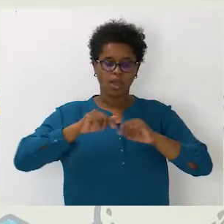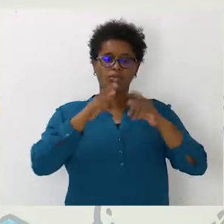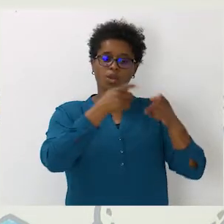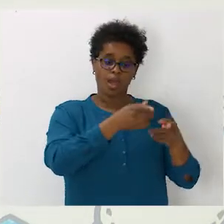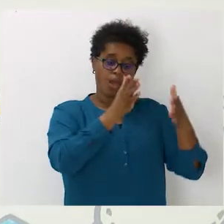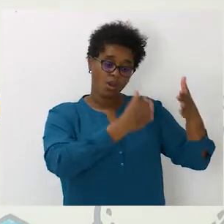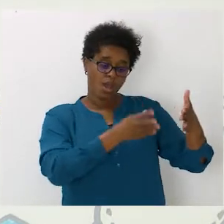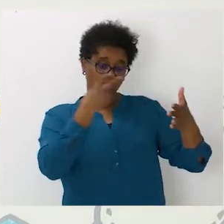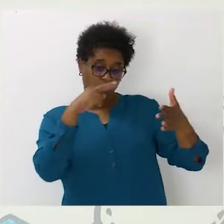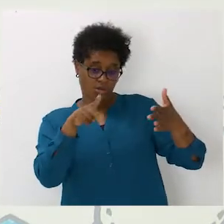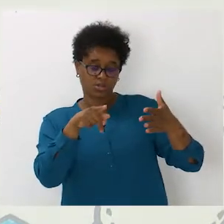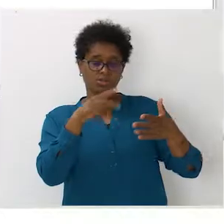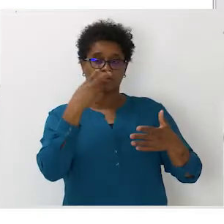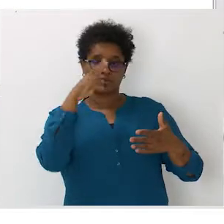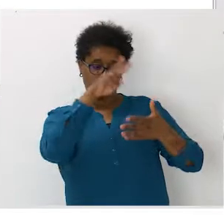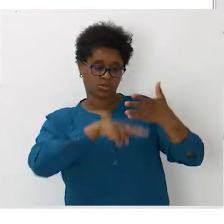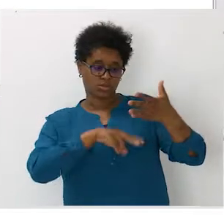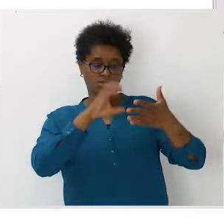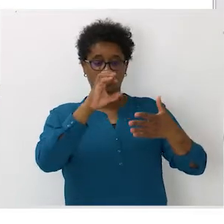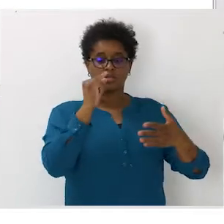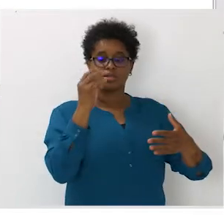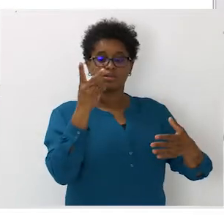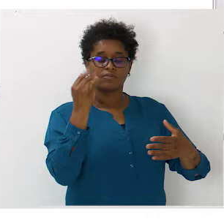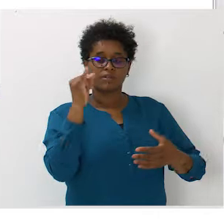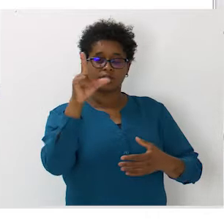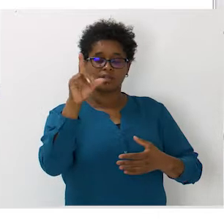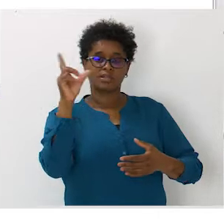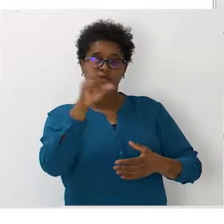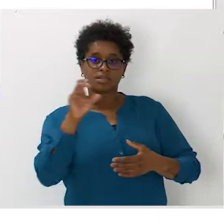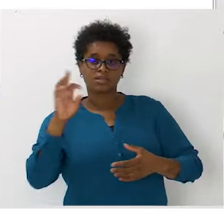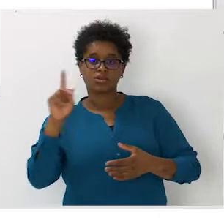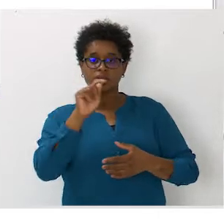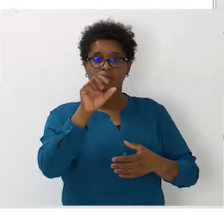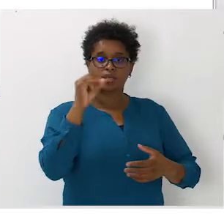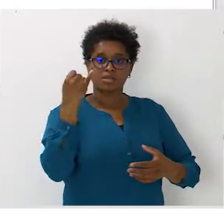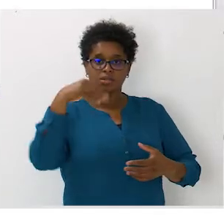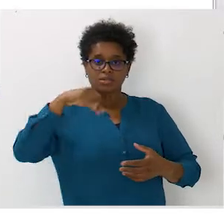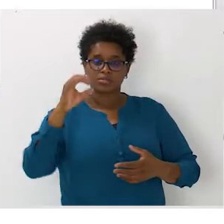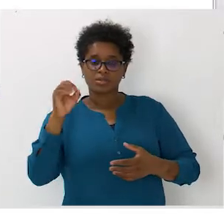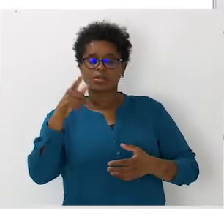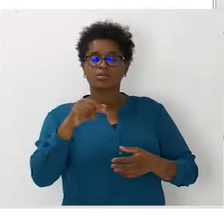mostra, veja o texto, civilização egípcia, em